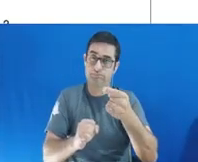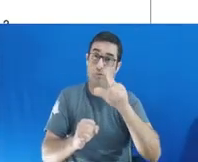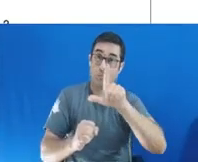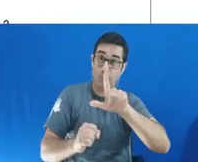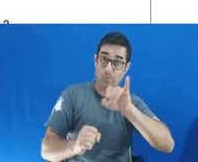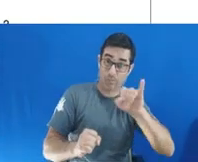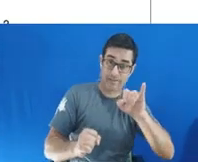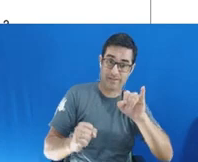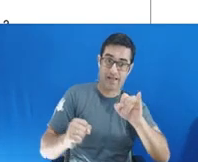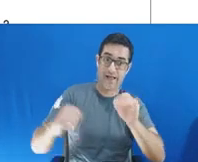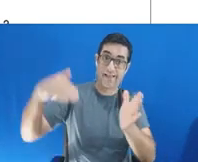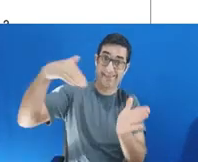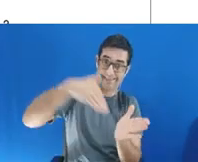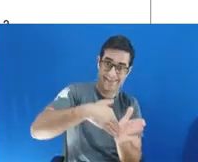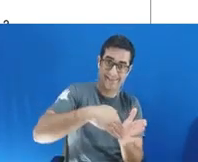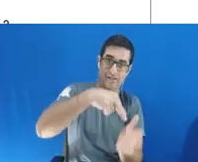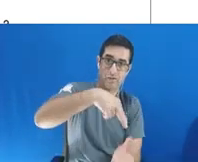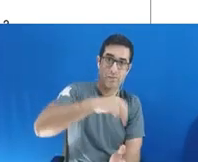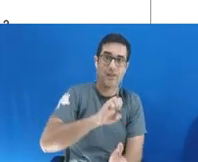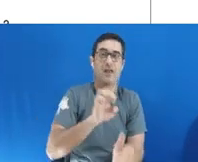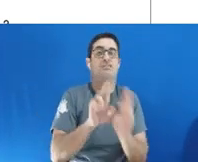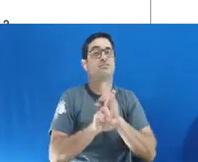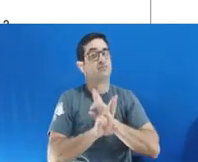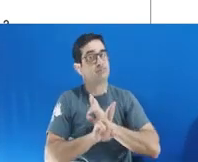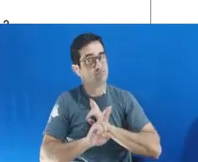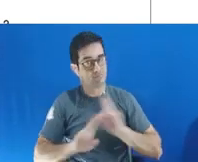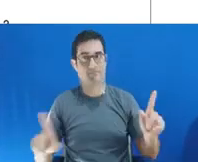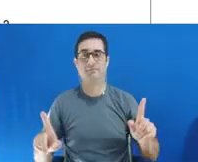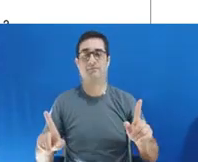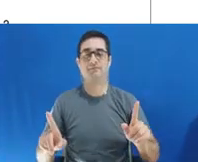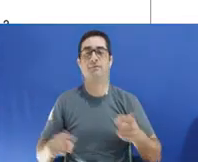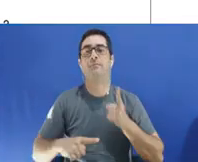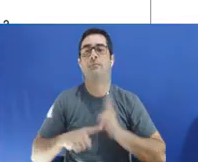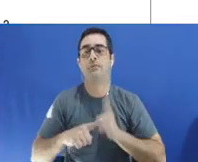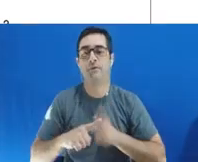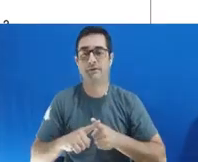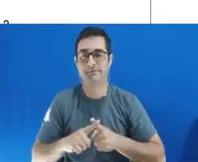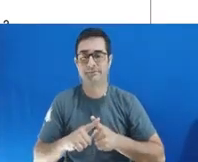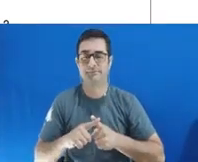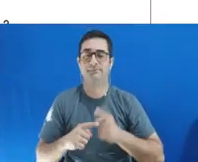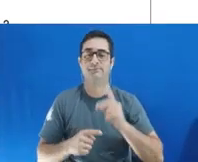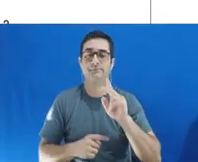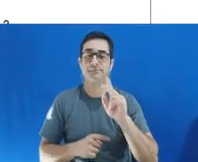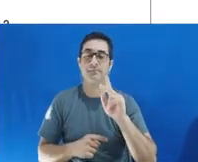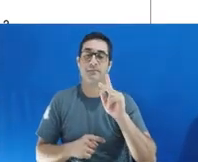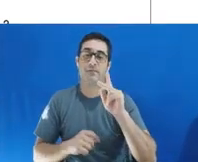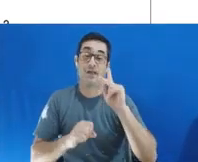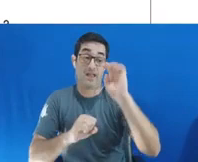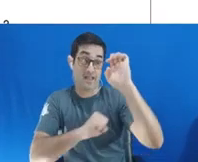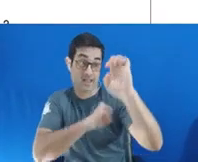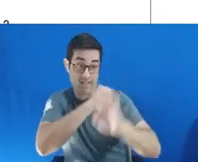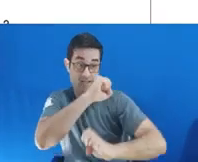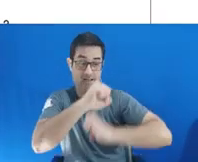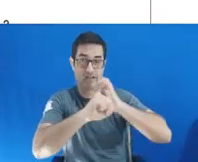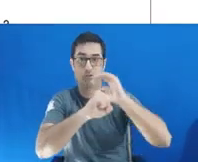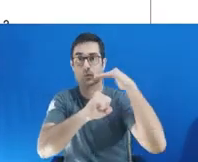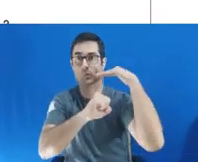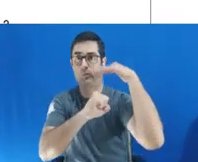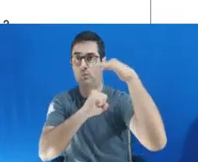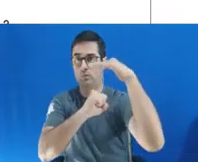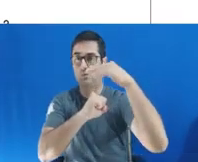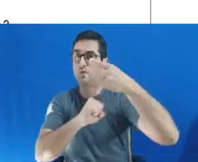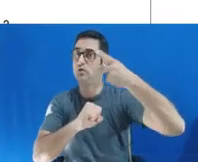desde o lítio ao neônio, eu não posso dizer a mesma coisa. Por exemplo, esse elétron está no nível